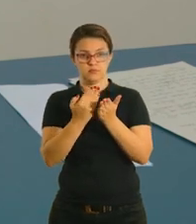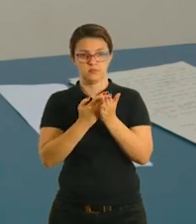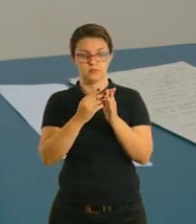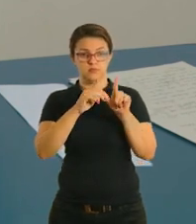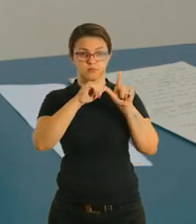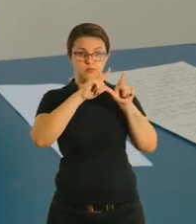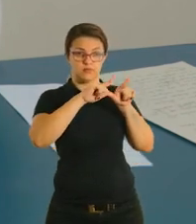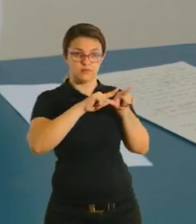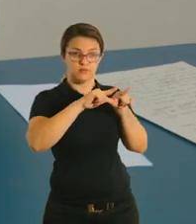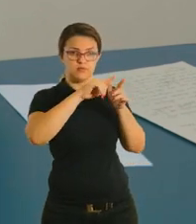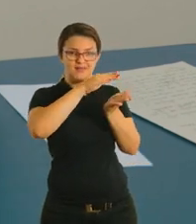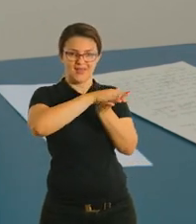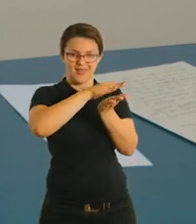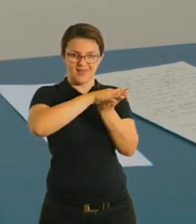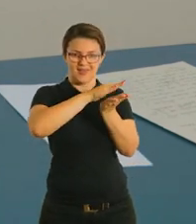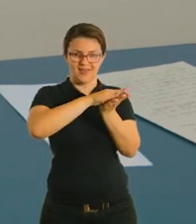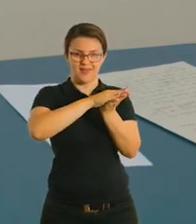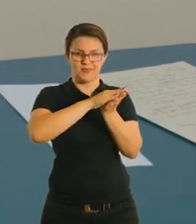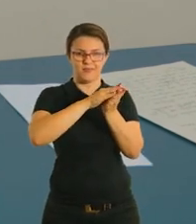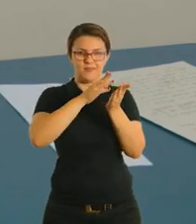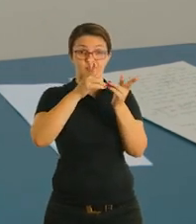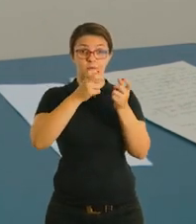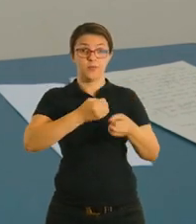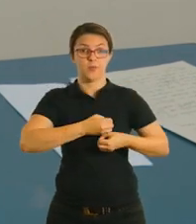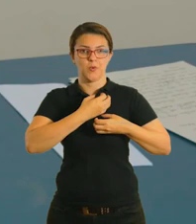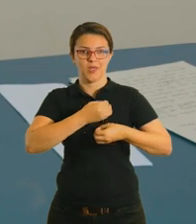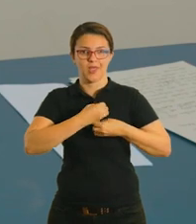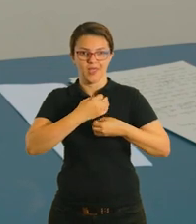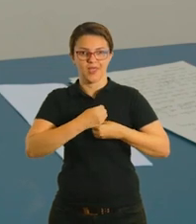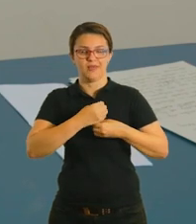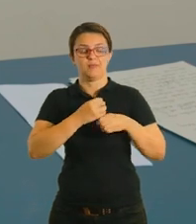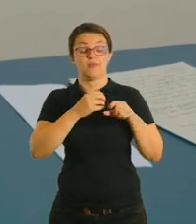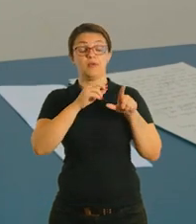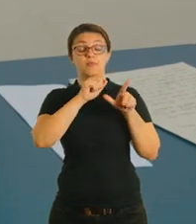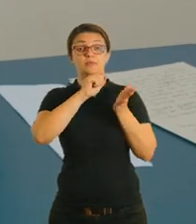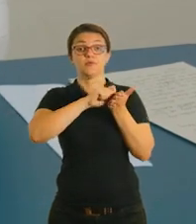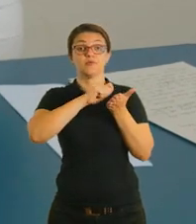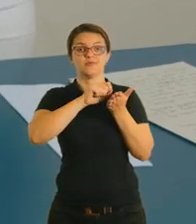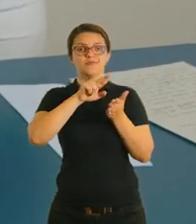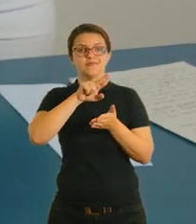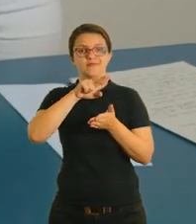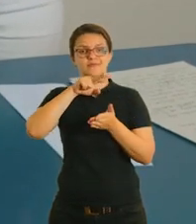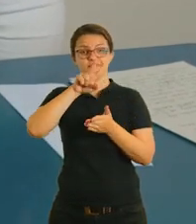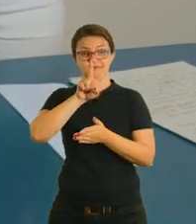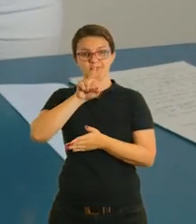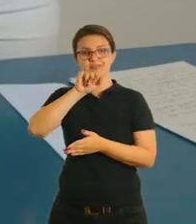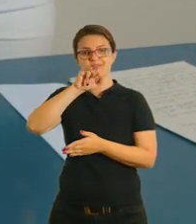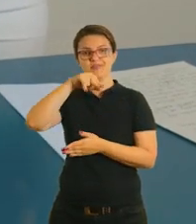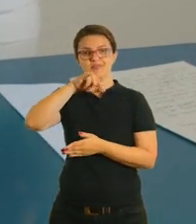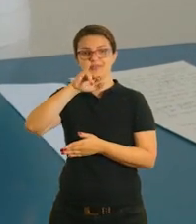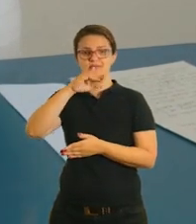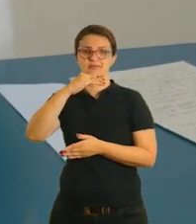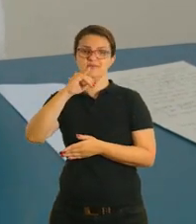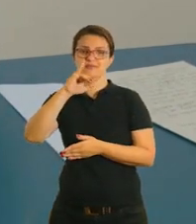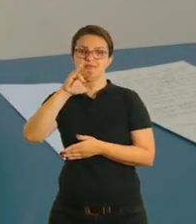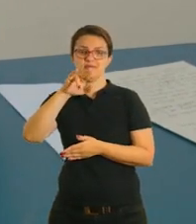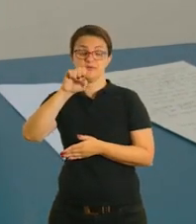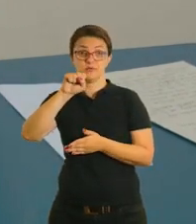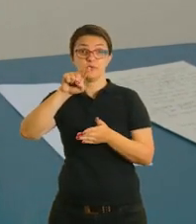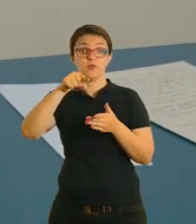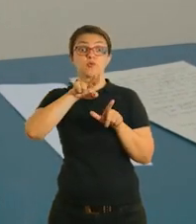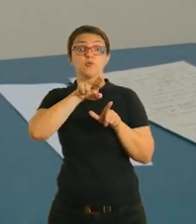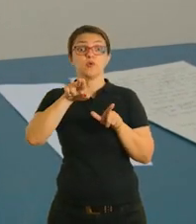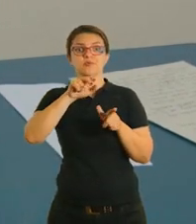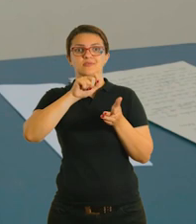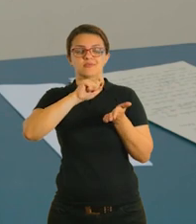bonitinho. Escreve o nome do poema, o nome do autor, que é Vinícius de Moraes, e ilustrações, o nome de vocês, porque vocês que serão os ilustradores que irão fazer os desenhos, tá